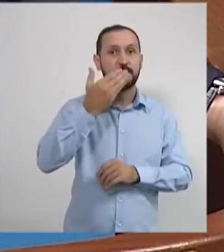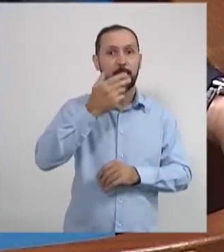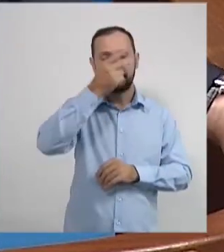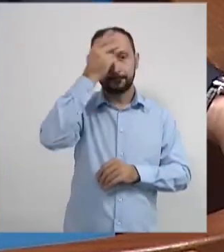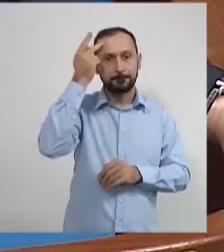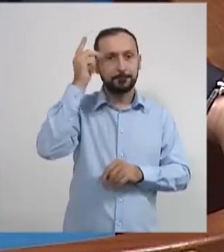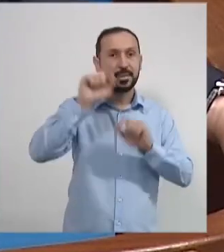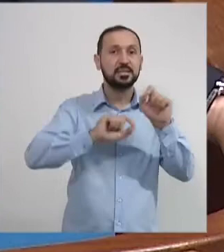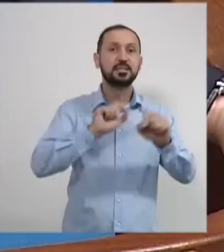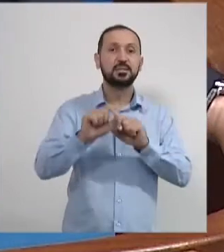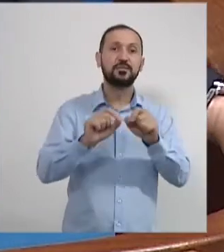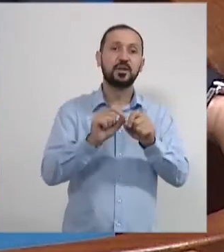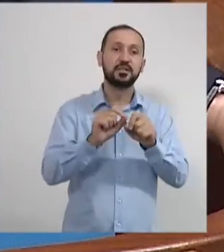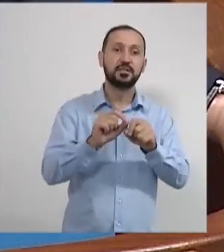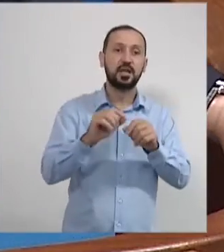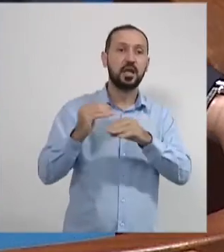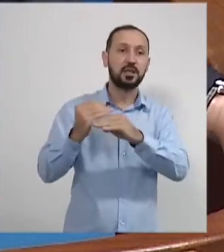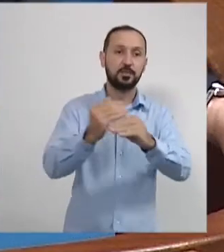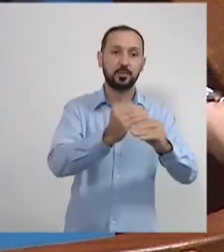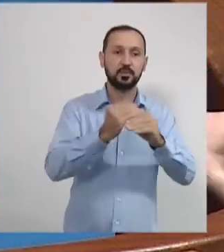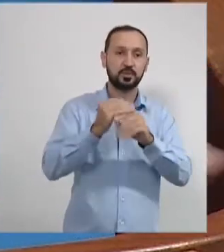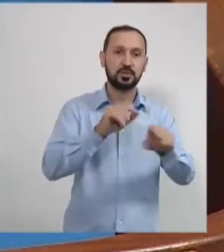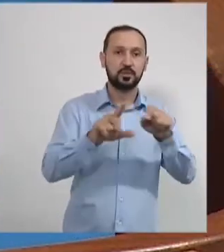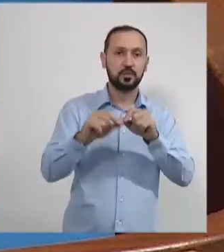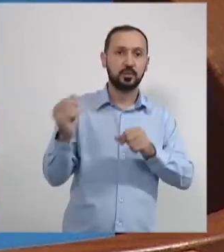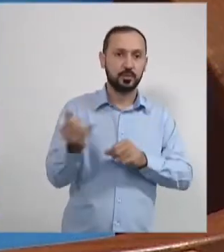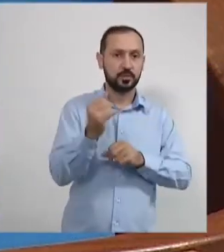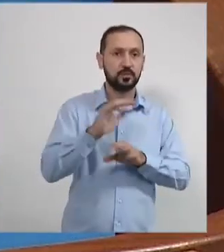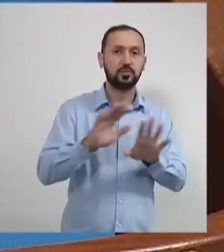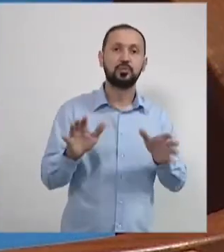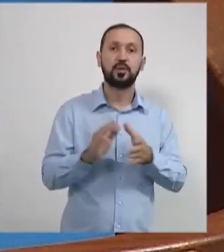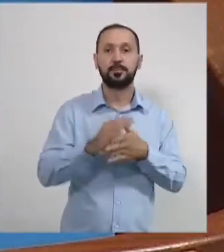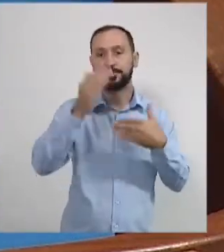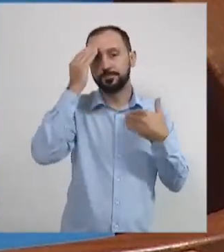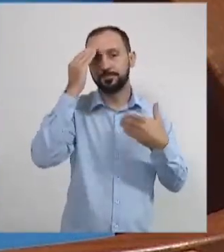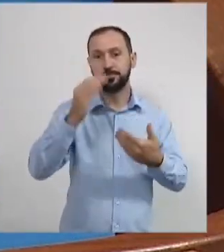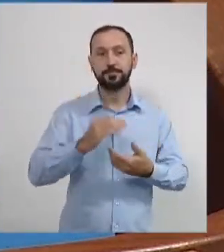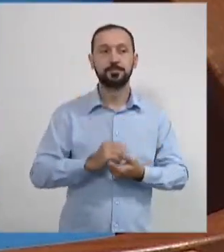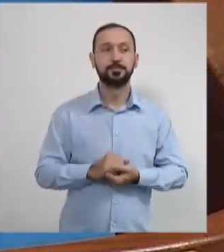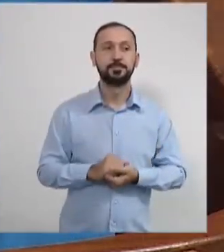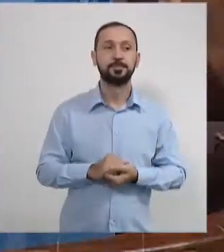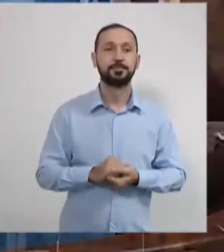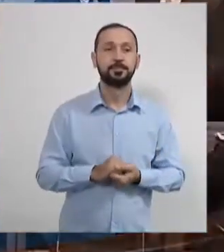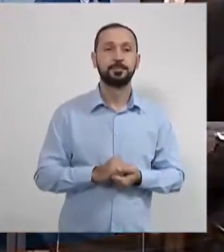para a pessoa exercitar a democracia nessa escolha tão importante. Era isso, senhor presidente, muito obrigado.